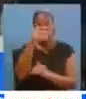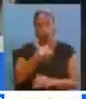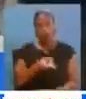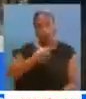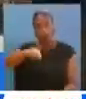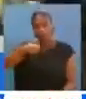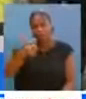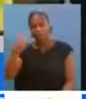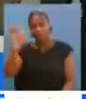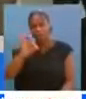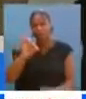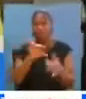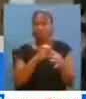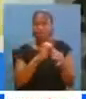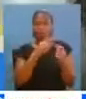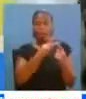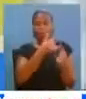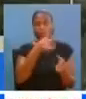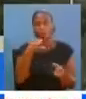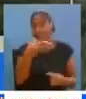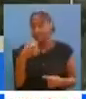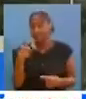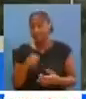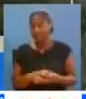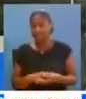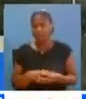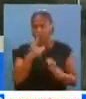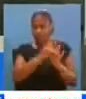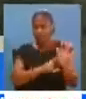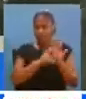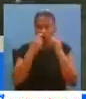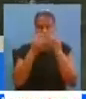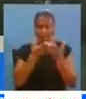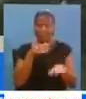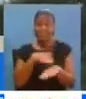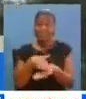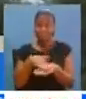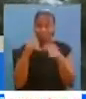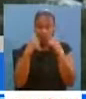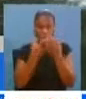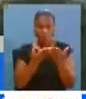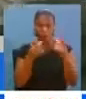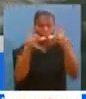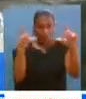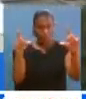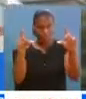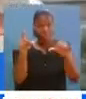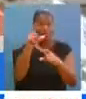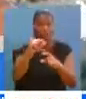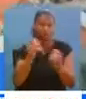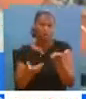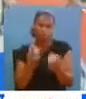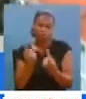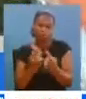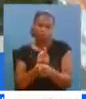de 9,5% face a 2013. O relatório apresentado nesta terça-feira revela que as empresas e estabelecimentos no